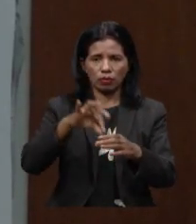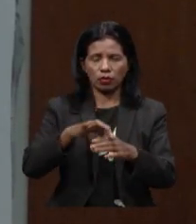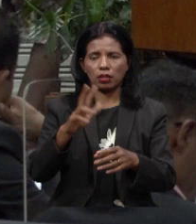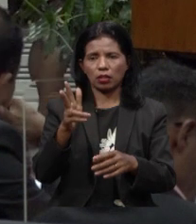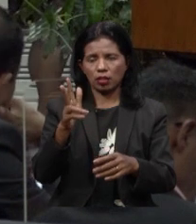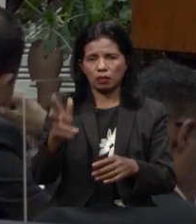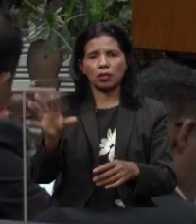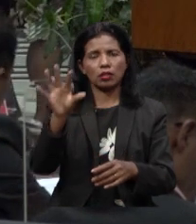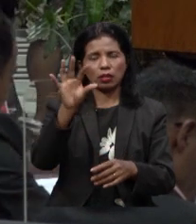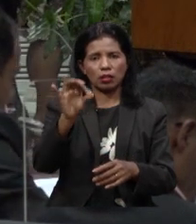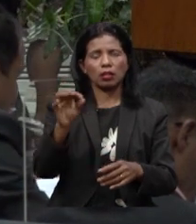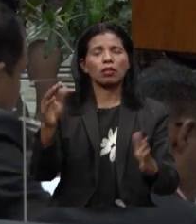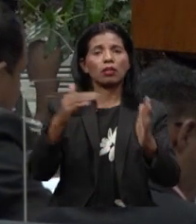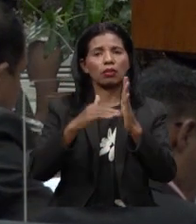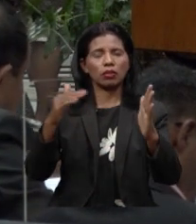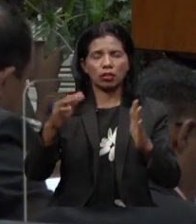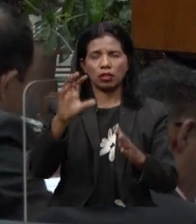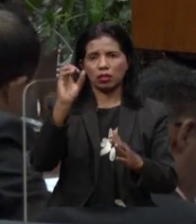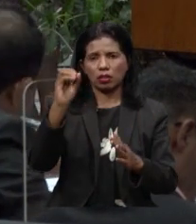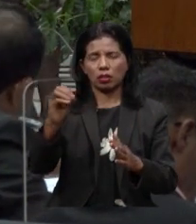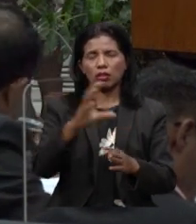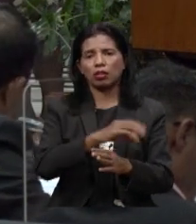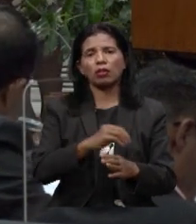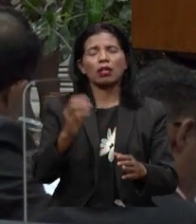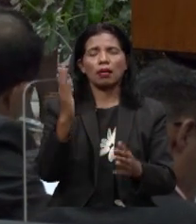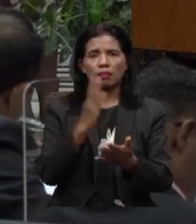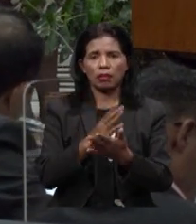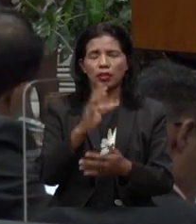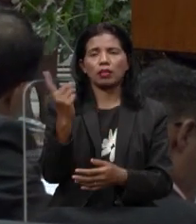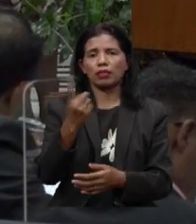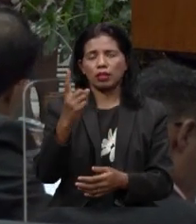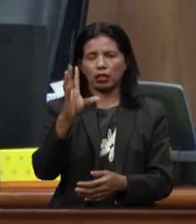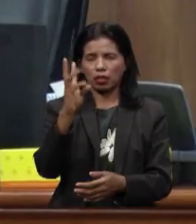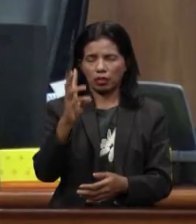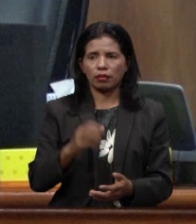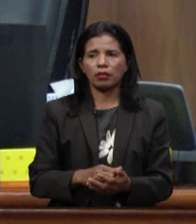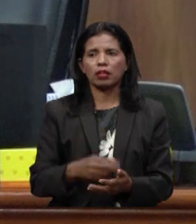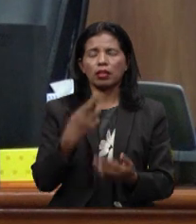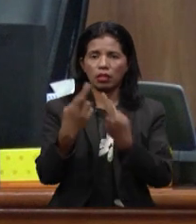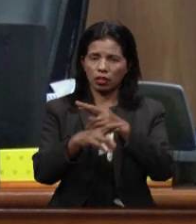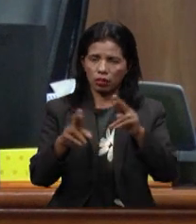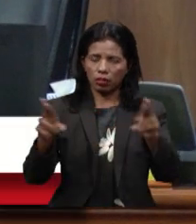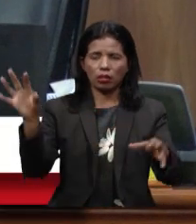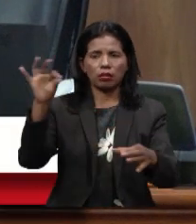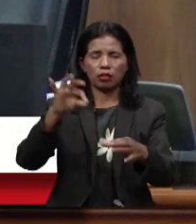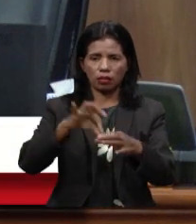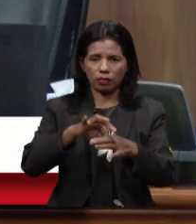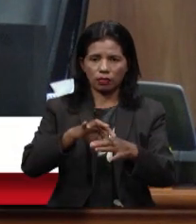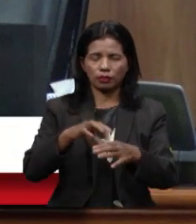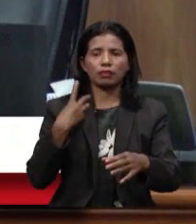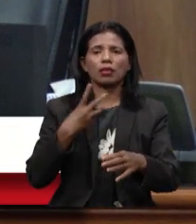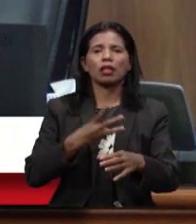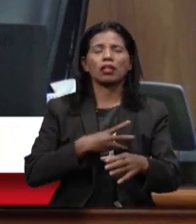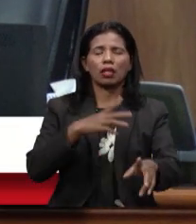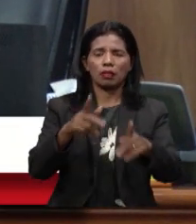nulo recensia, contra zero no abstenção NEN. Anuncia o resultado dos votos, a favor vai ter